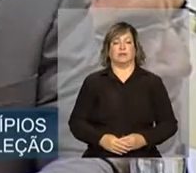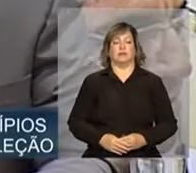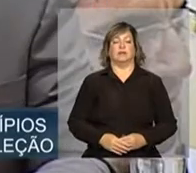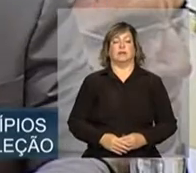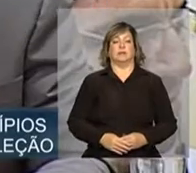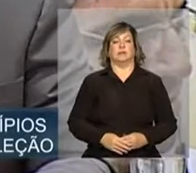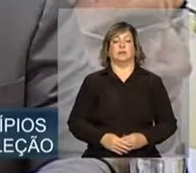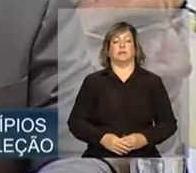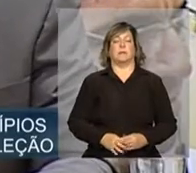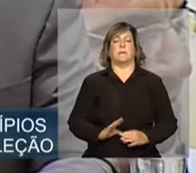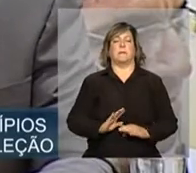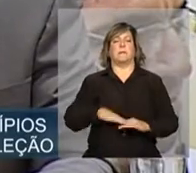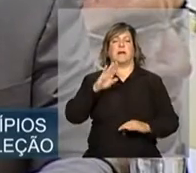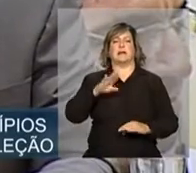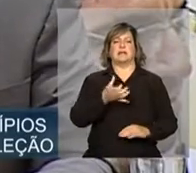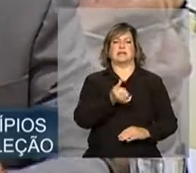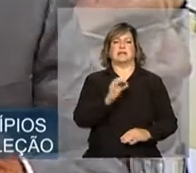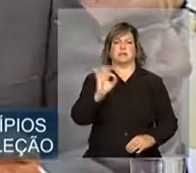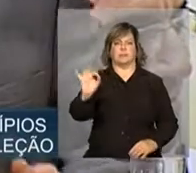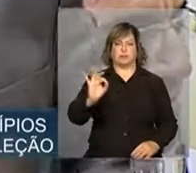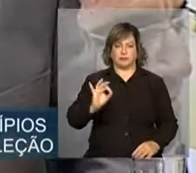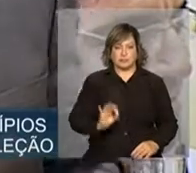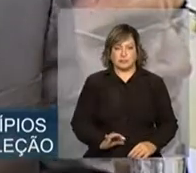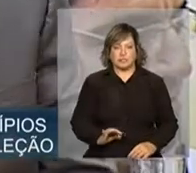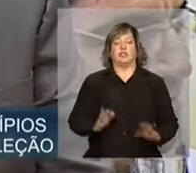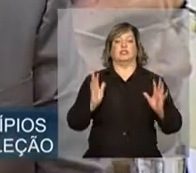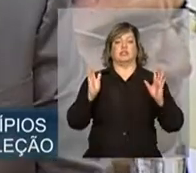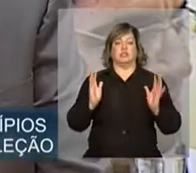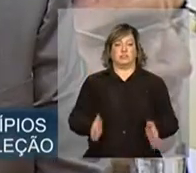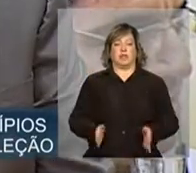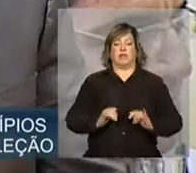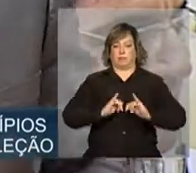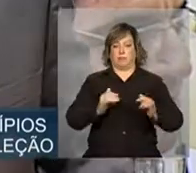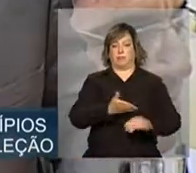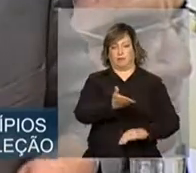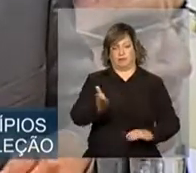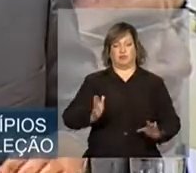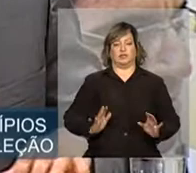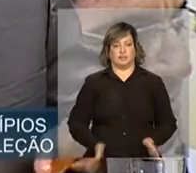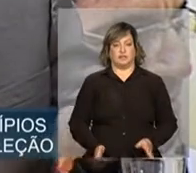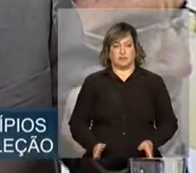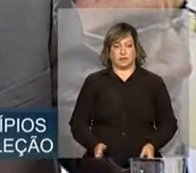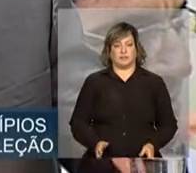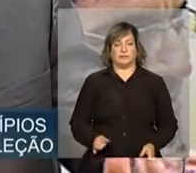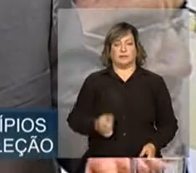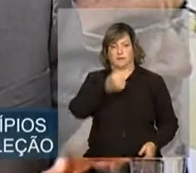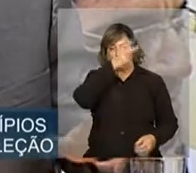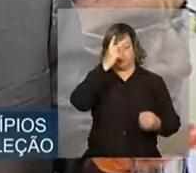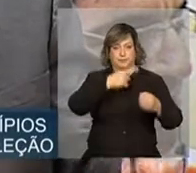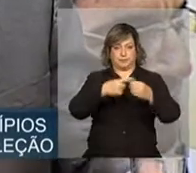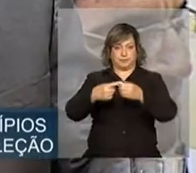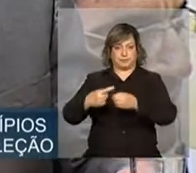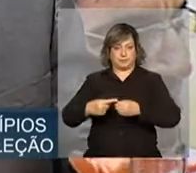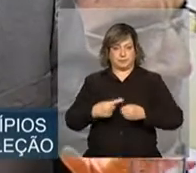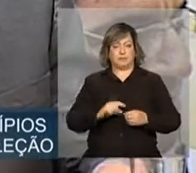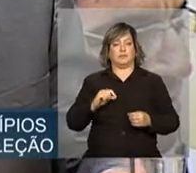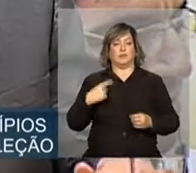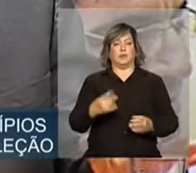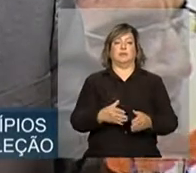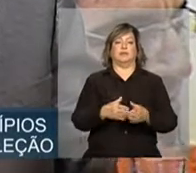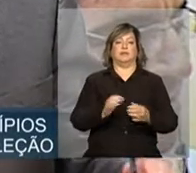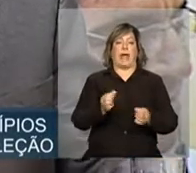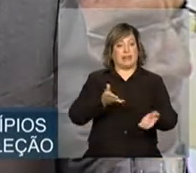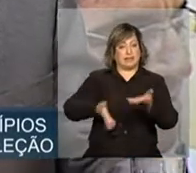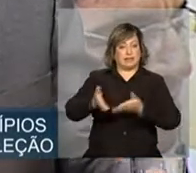mais mais da metade mais de sessenta por cento cidade já foi passado para vocês dos Municípios atendidos em